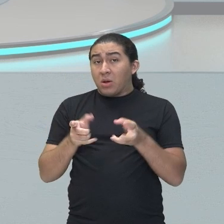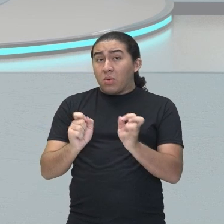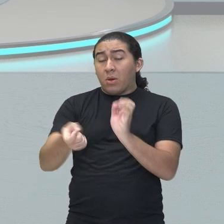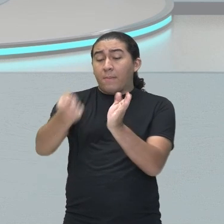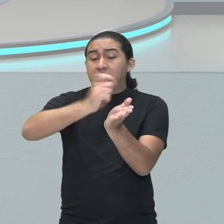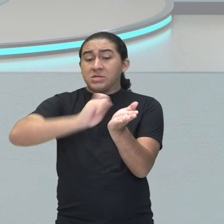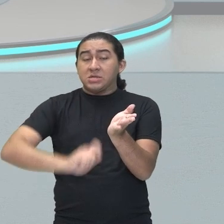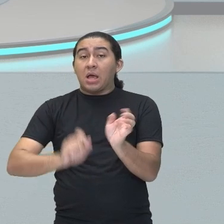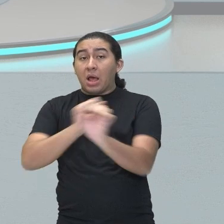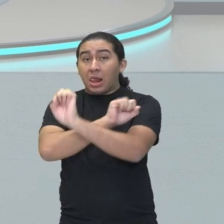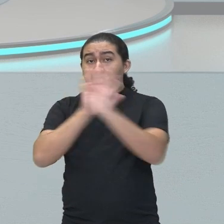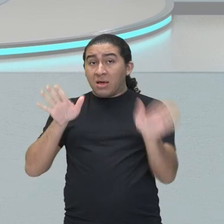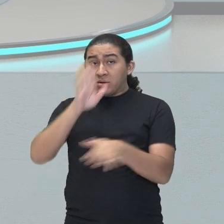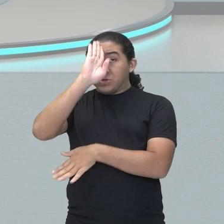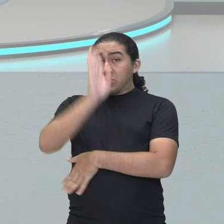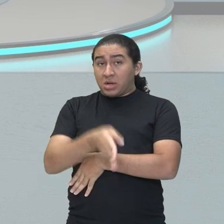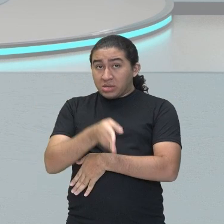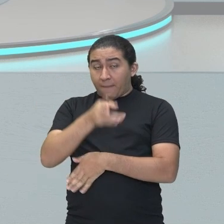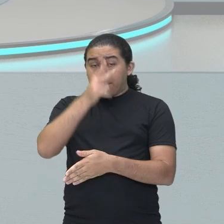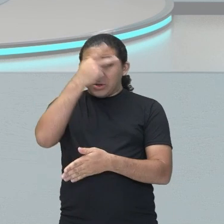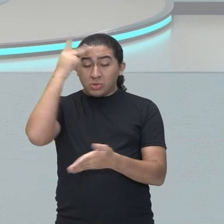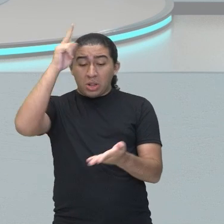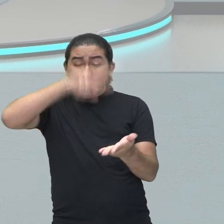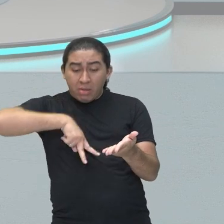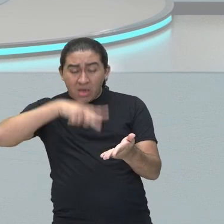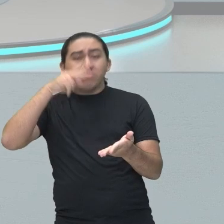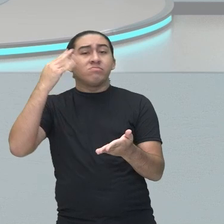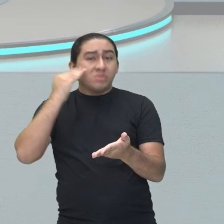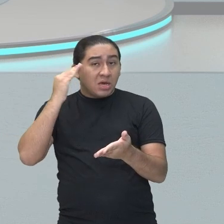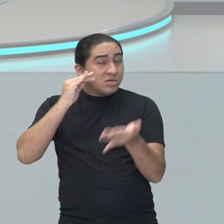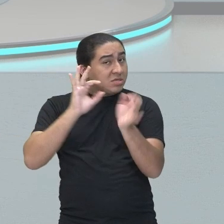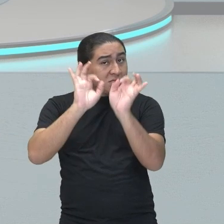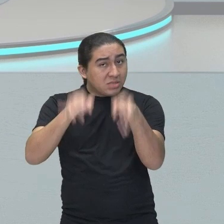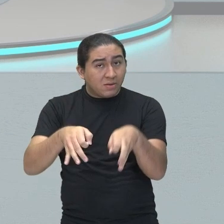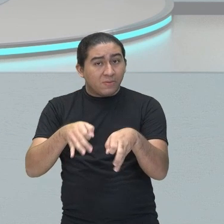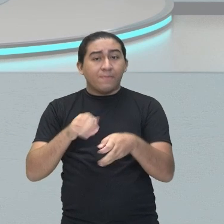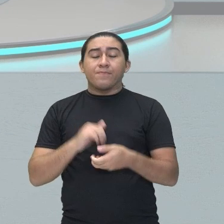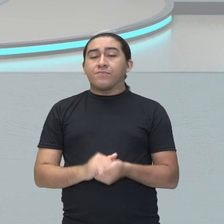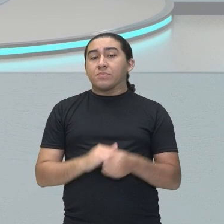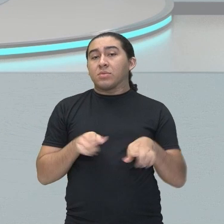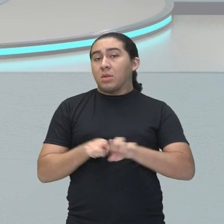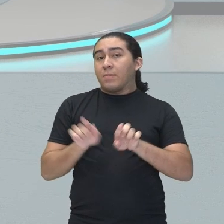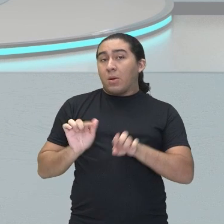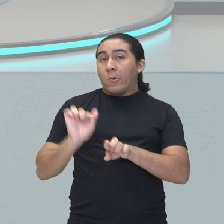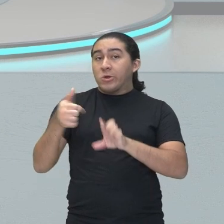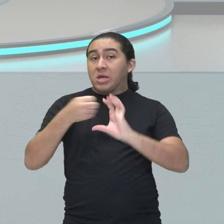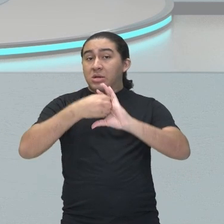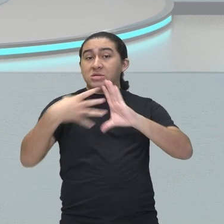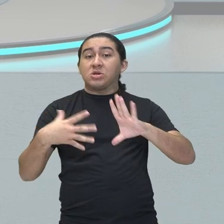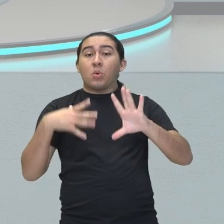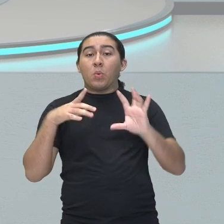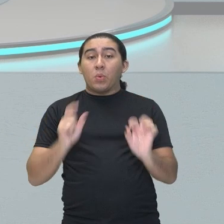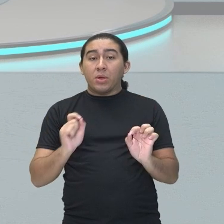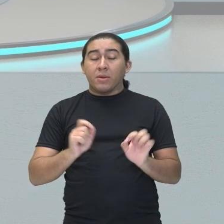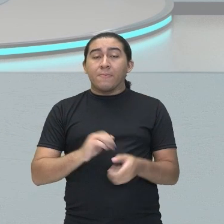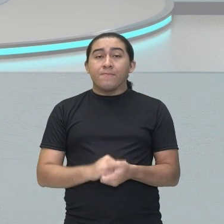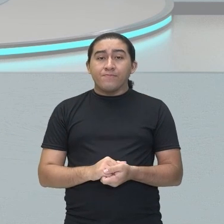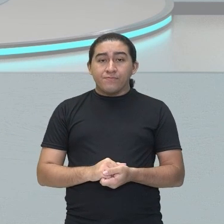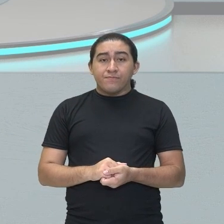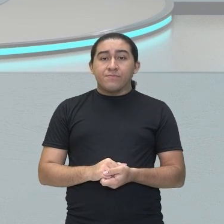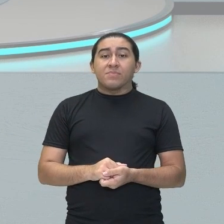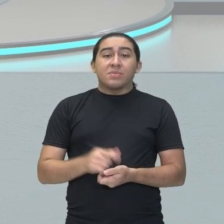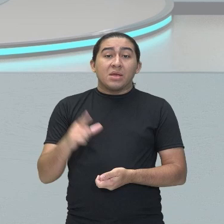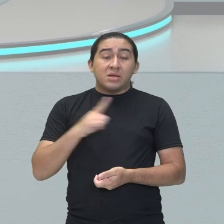escrita clara e direta, bem objetiva. Também, mais uma característica é o apego aos valores